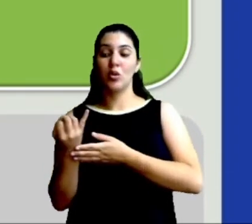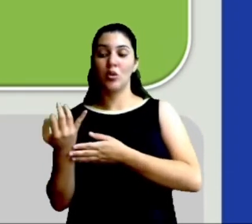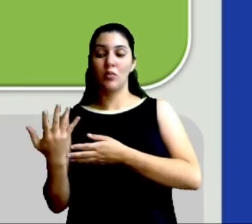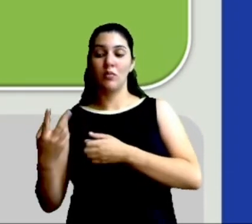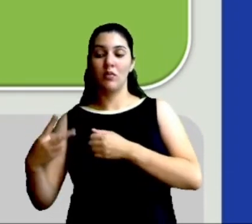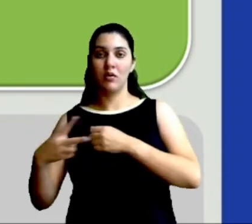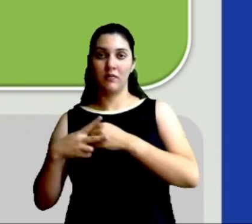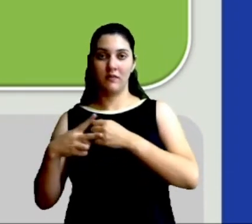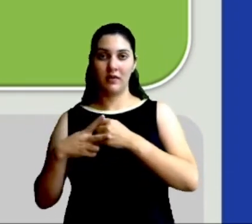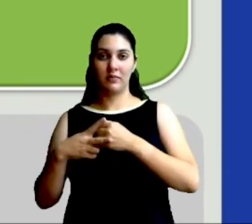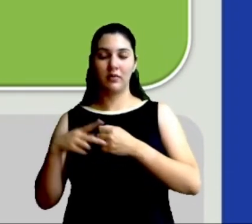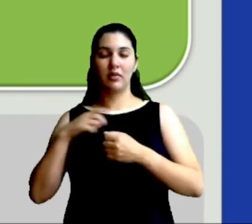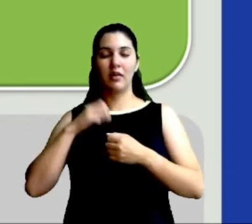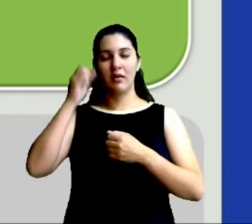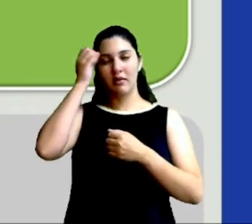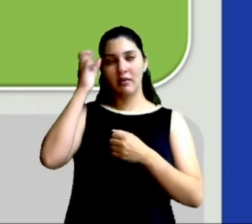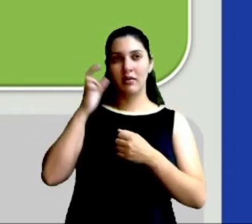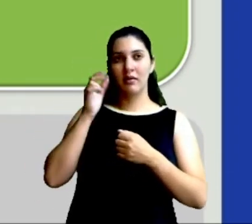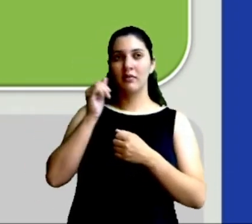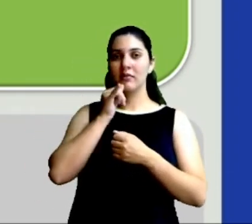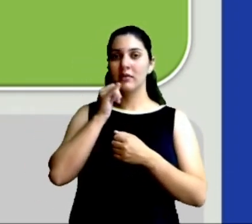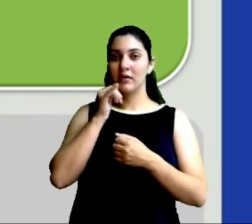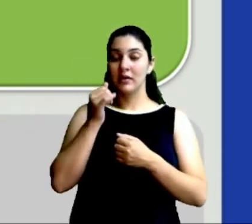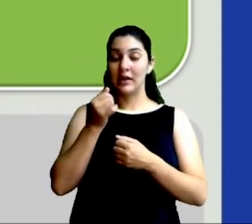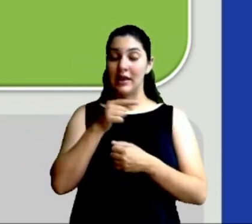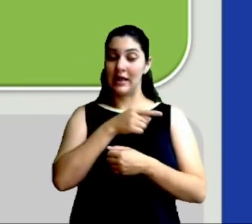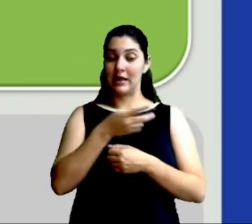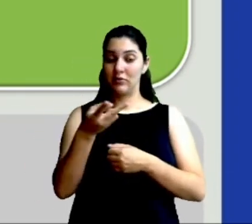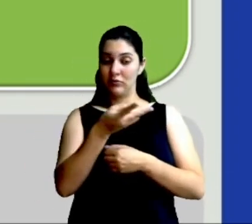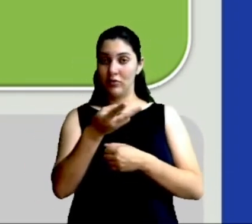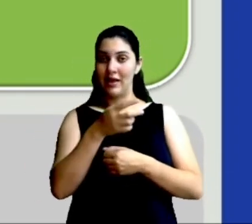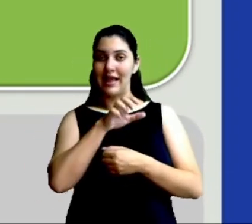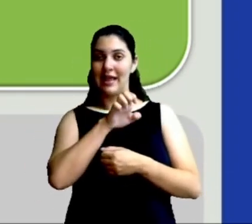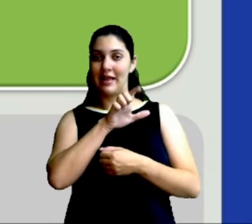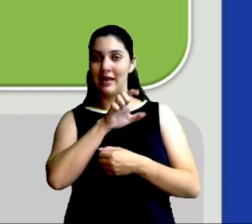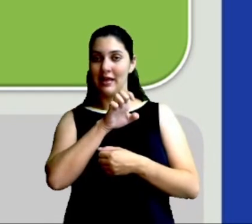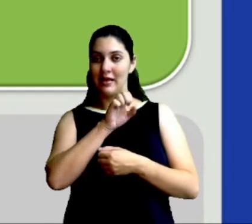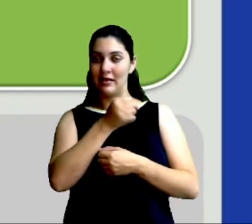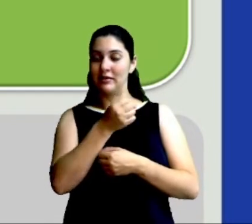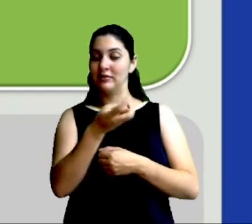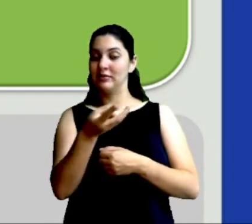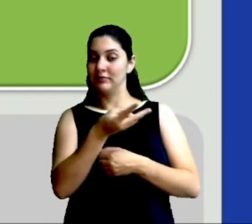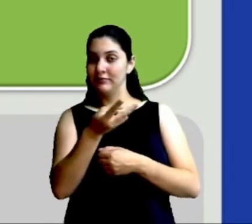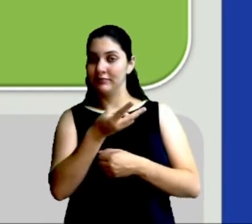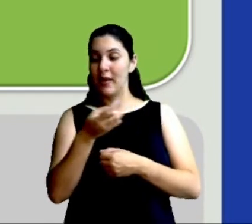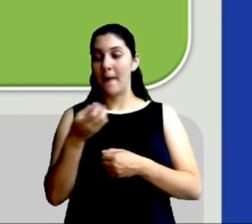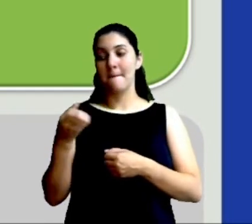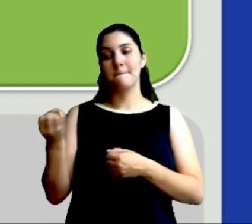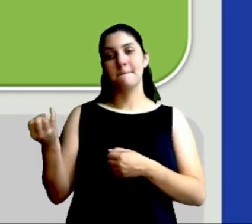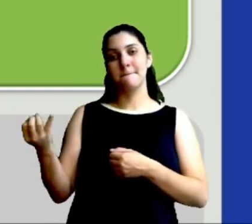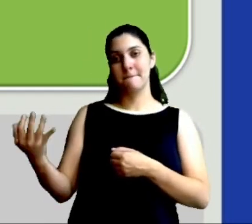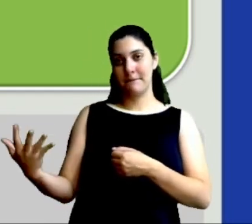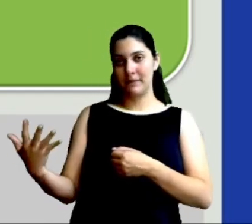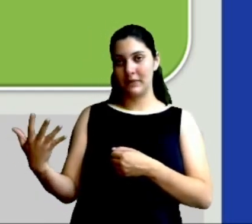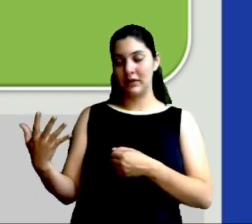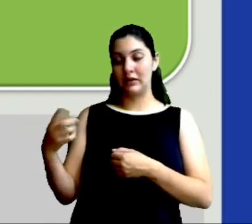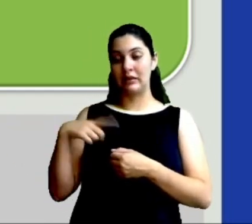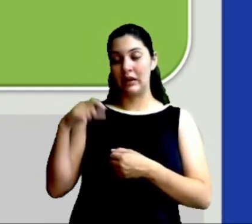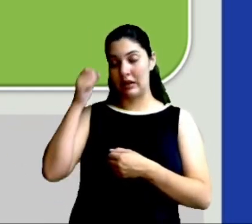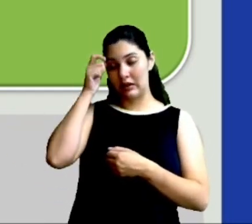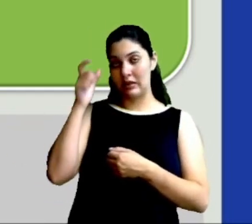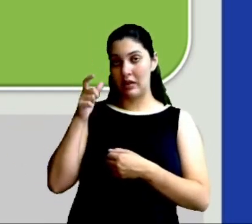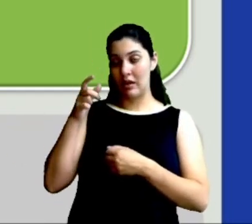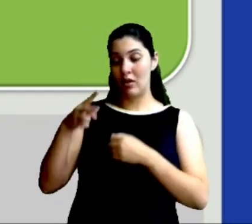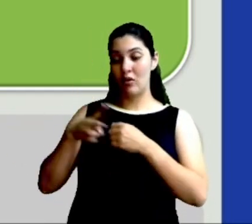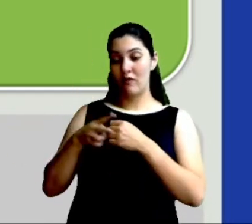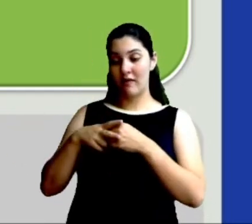verbo. Vai logo aquela ideia, tá? Maria e José, eles, plural. Pronto. Se você já tem essa ideia de plural, o teu verbo vai ter